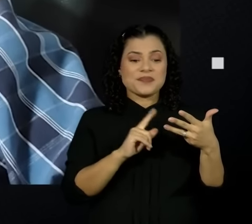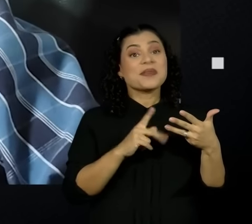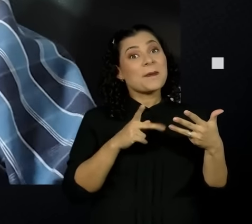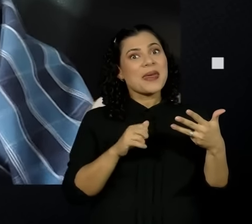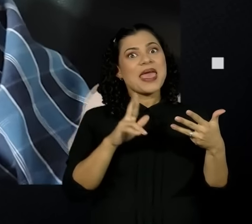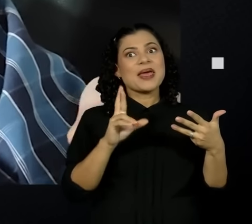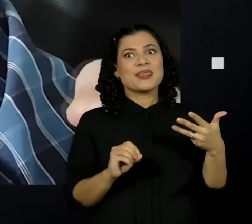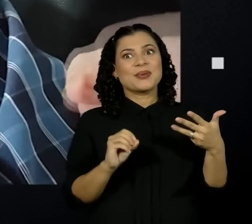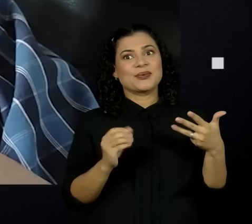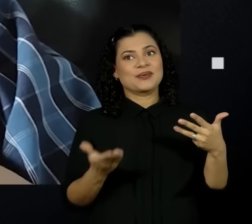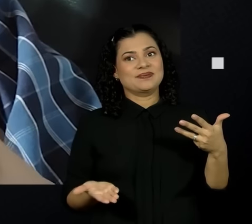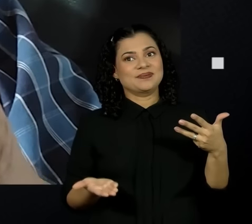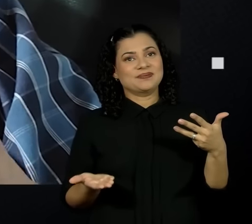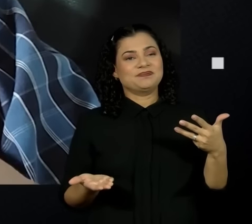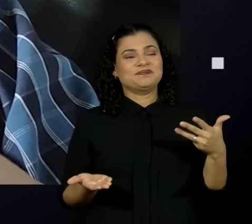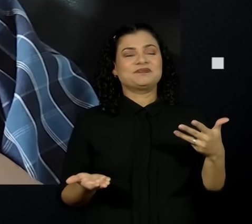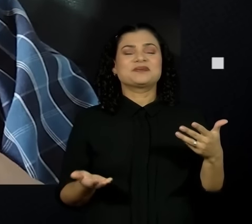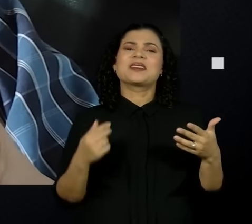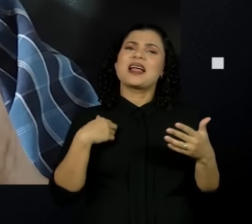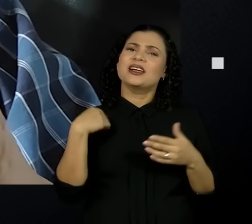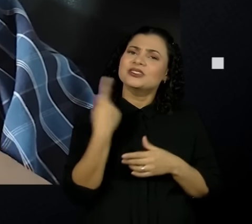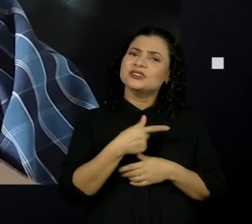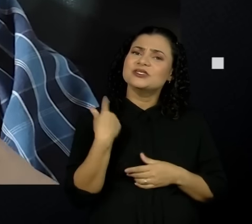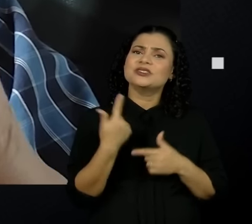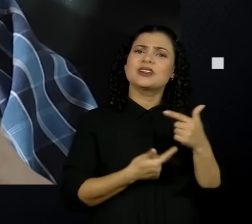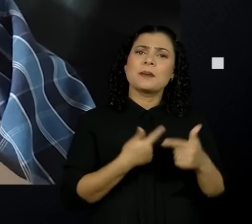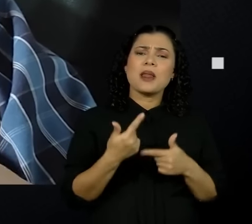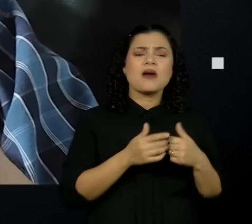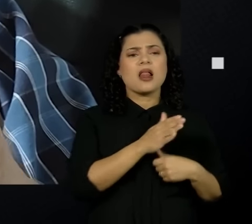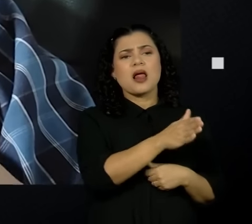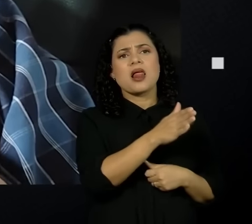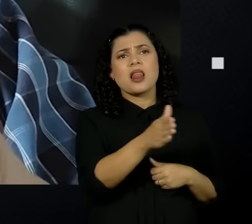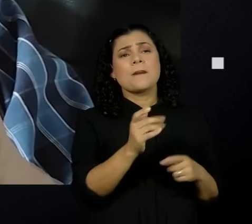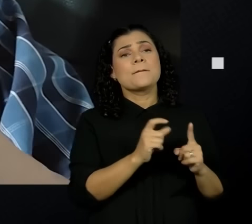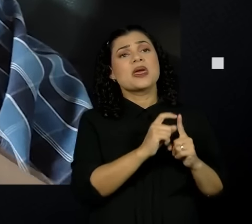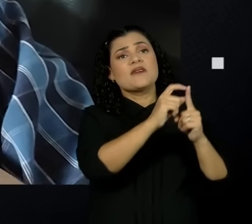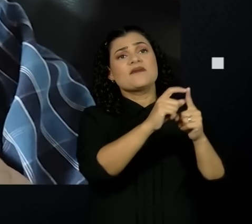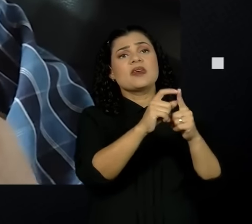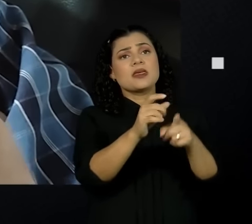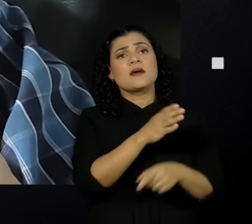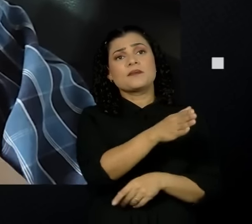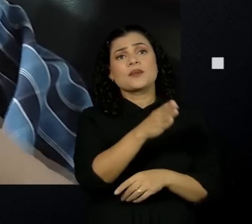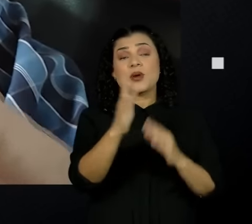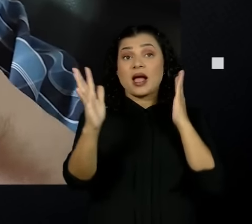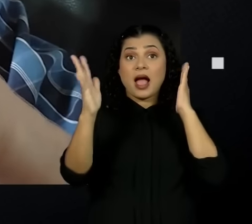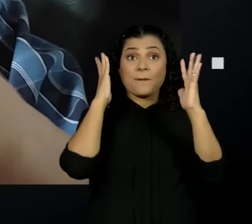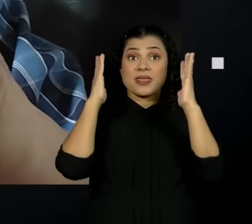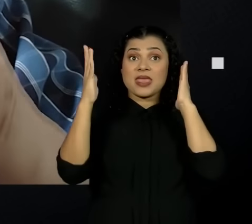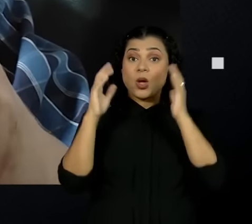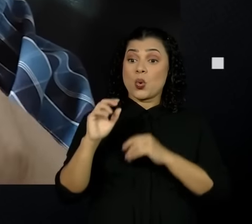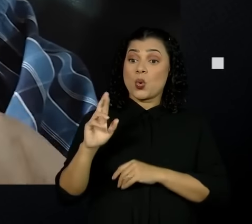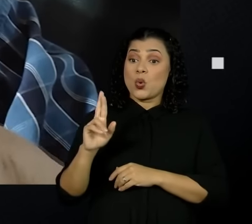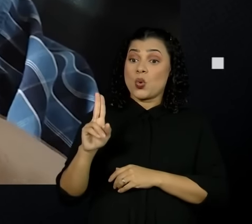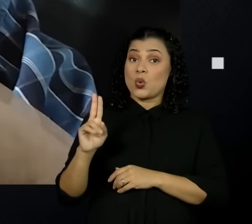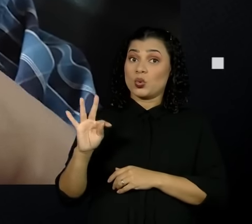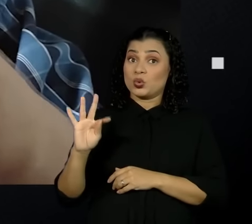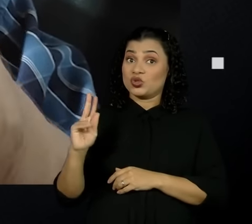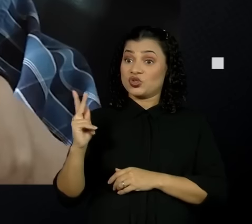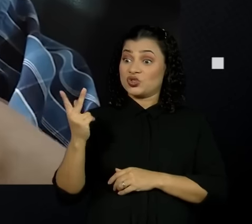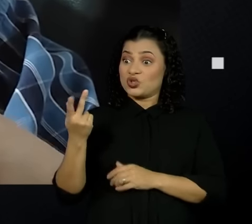Pedro Bandeira. A gente excursionava pela periferia da cidade num caminhão que a Ruth